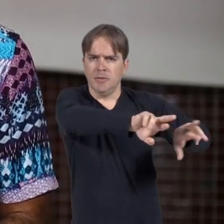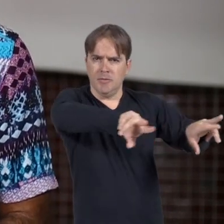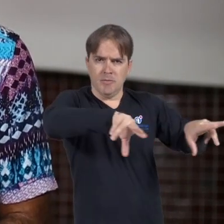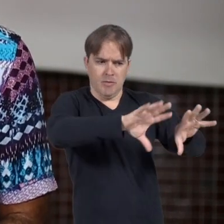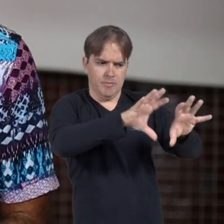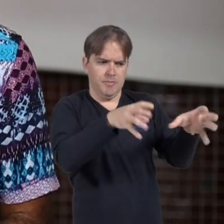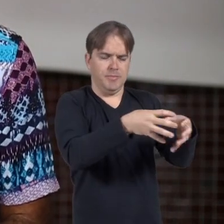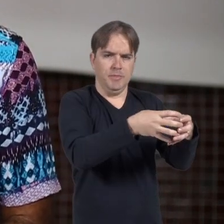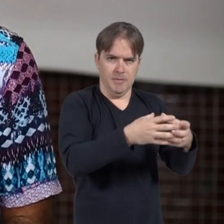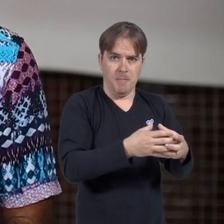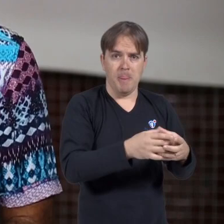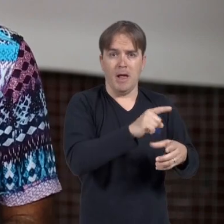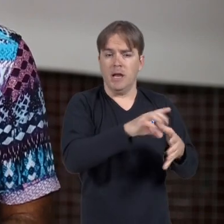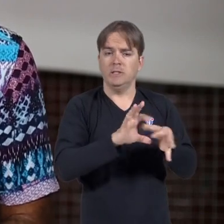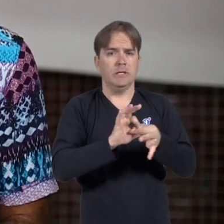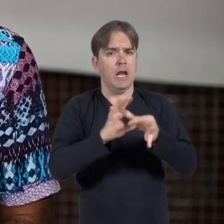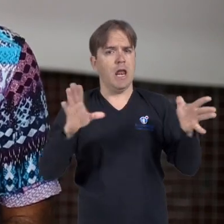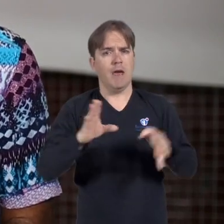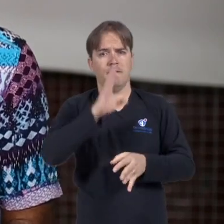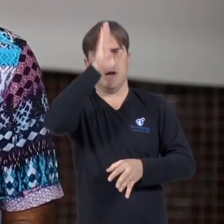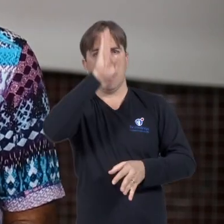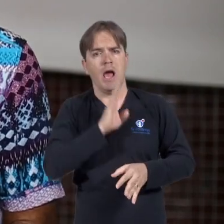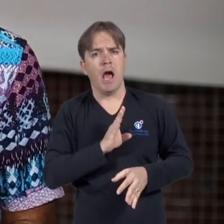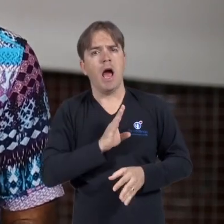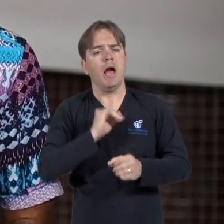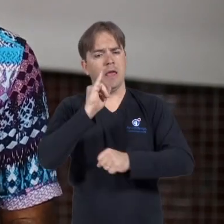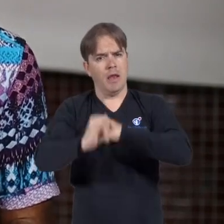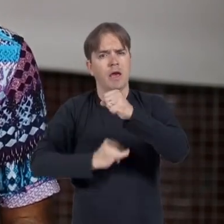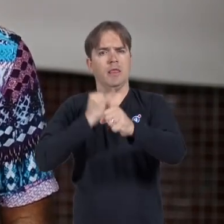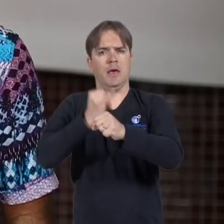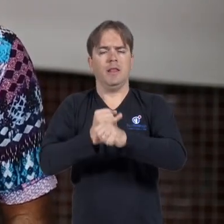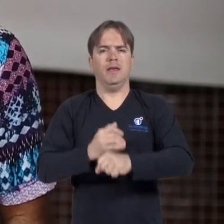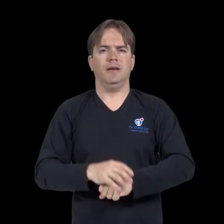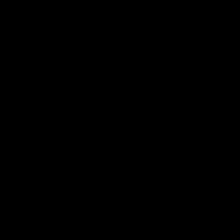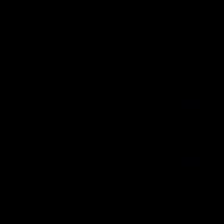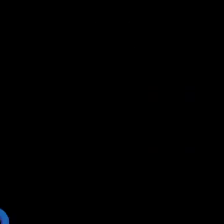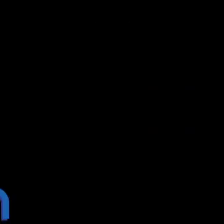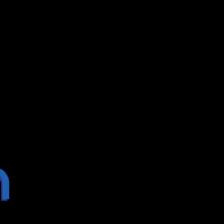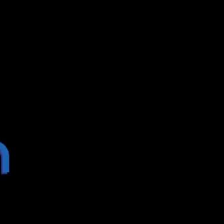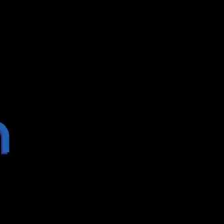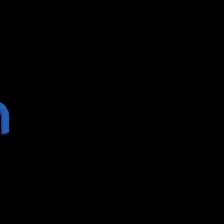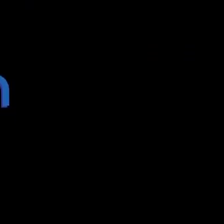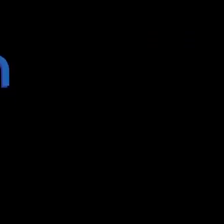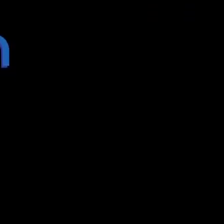e ele está disponível então para baixar gratuitamente na própria plataforma do site.